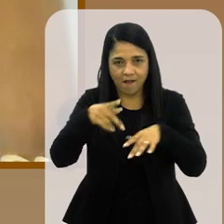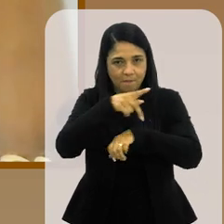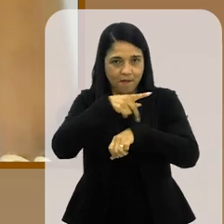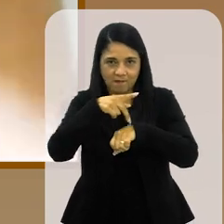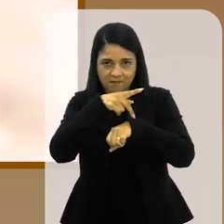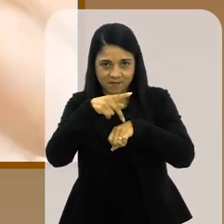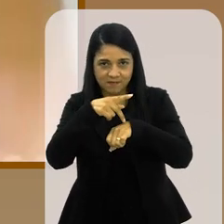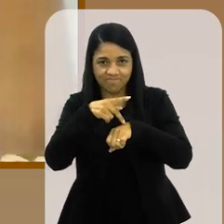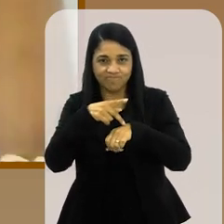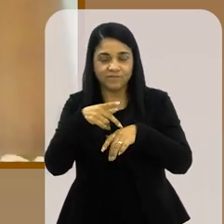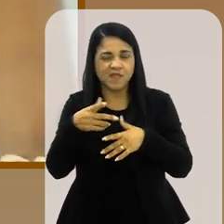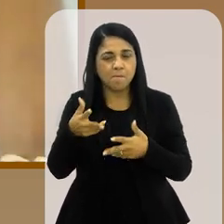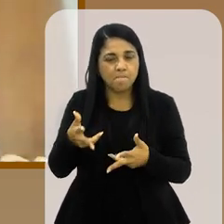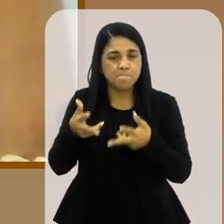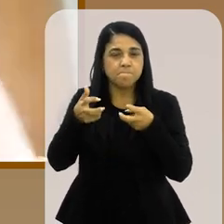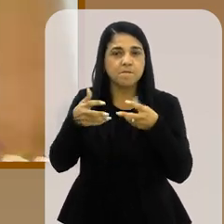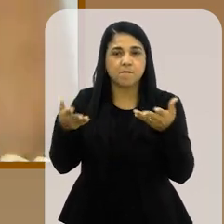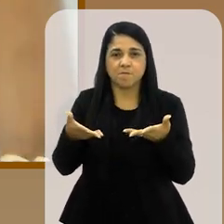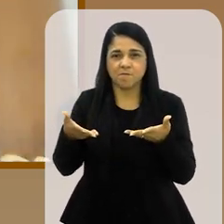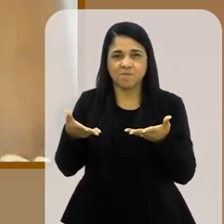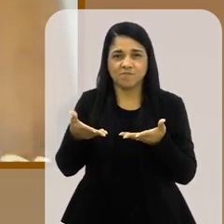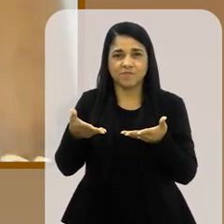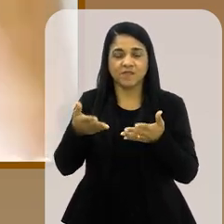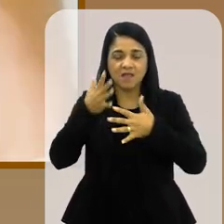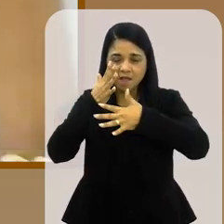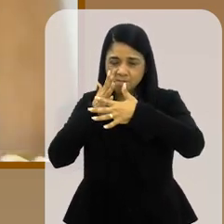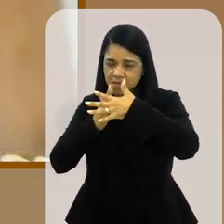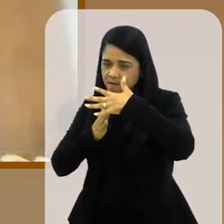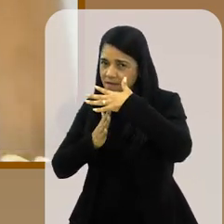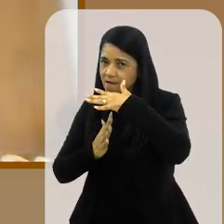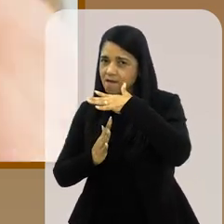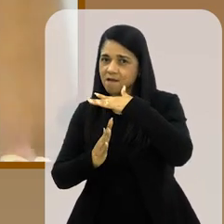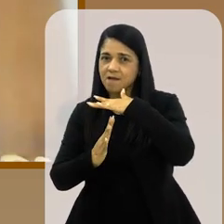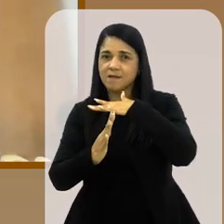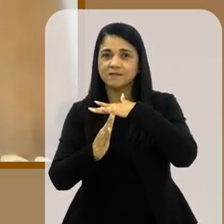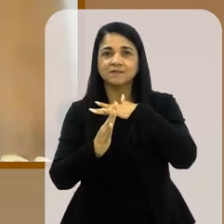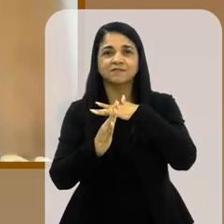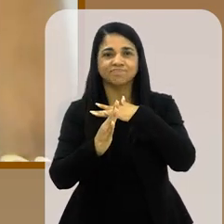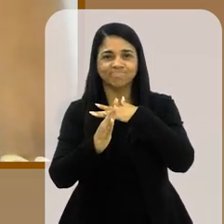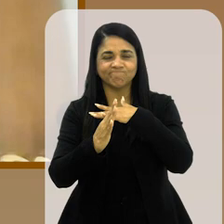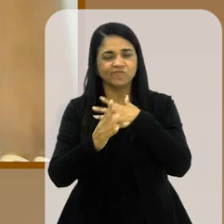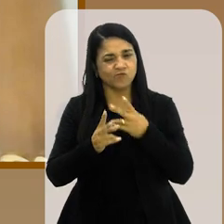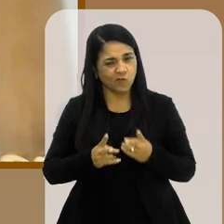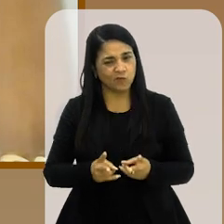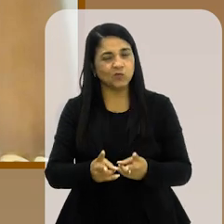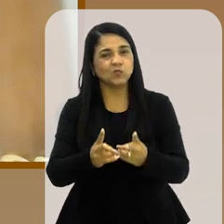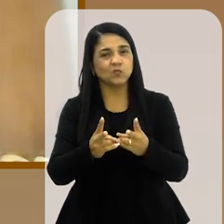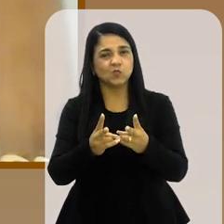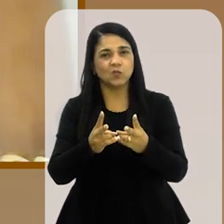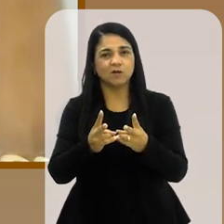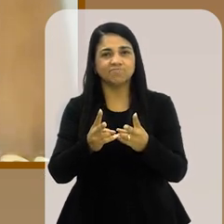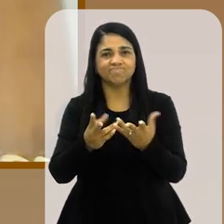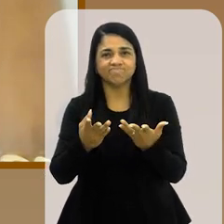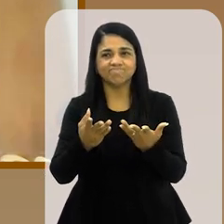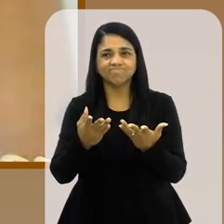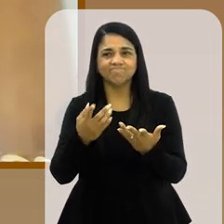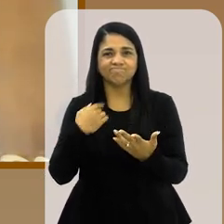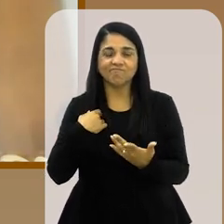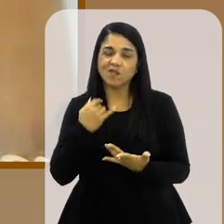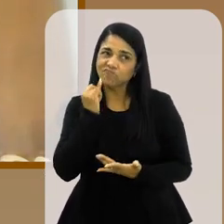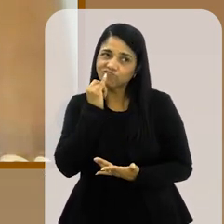onda imensa, né, de imigrantes. Eu acho que continua, mas não sei, não estou noticiando.